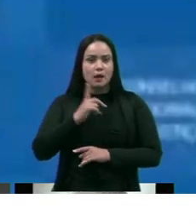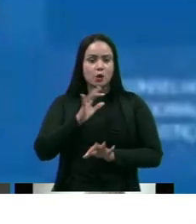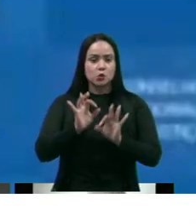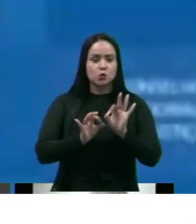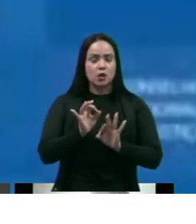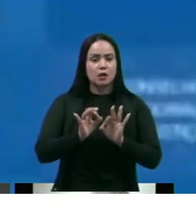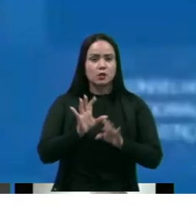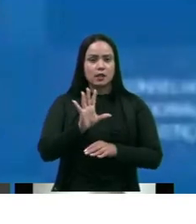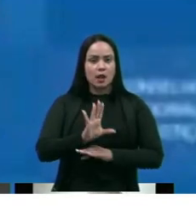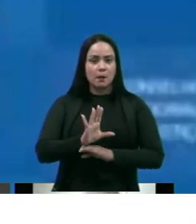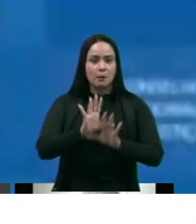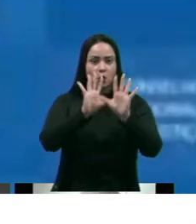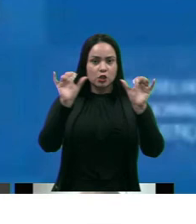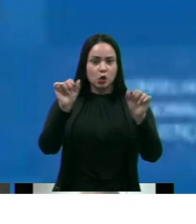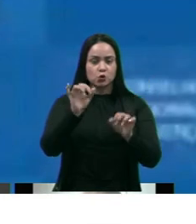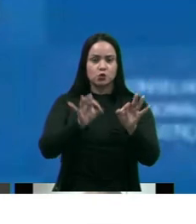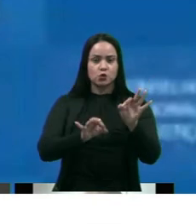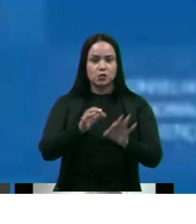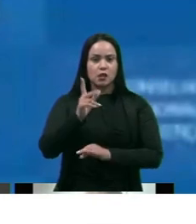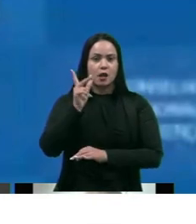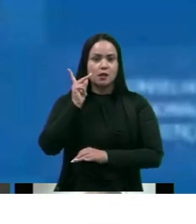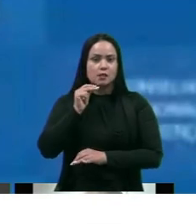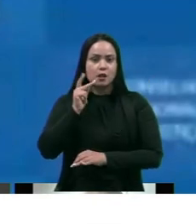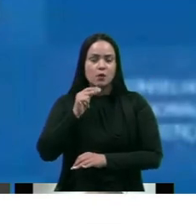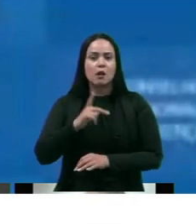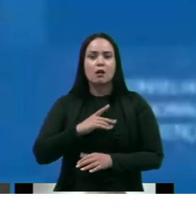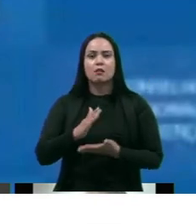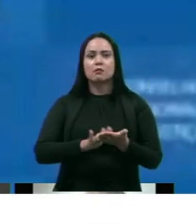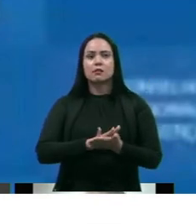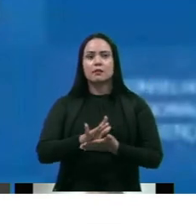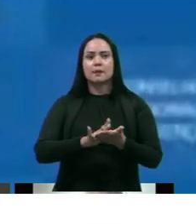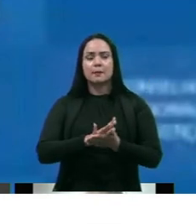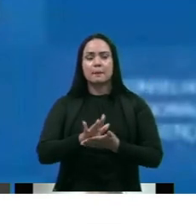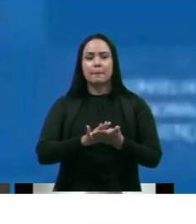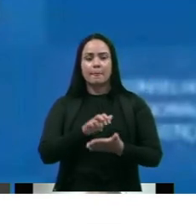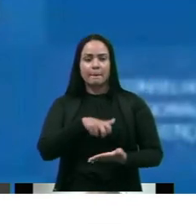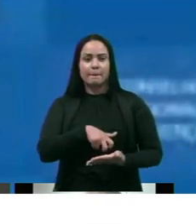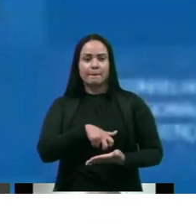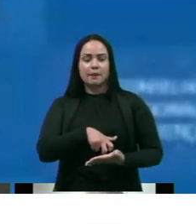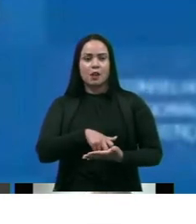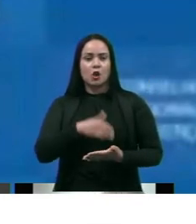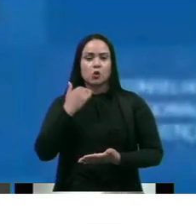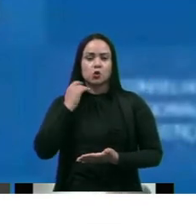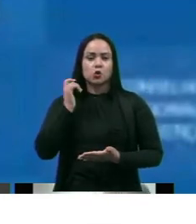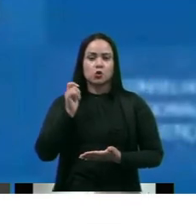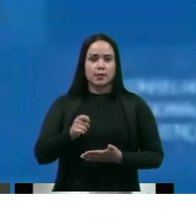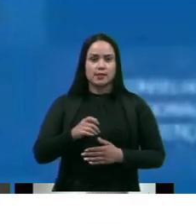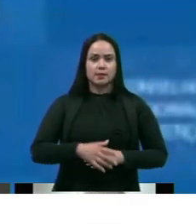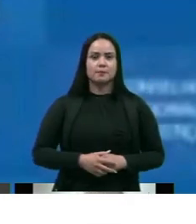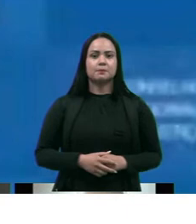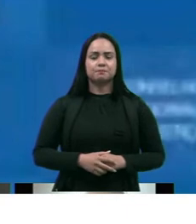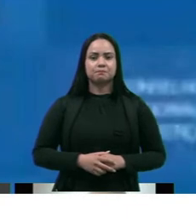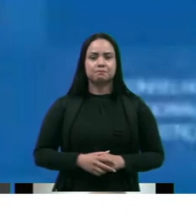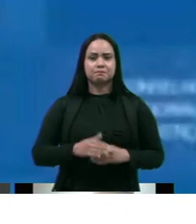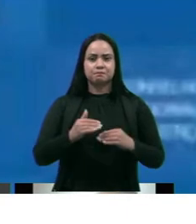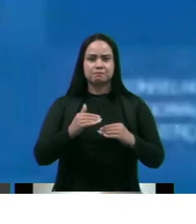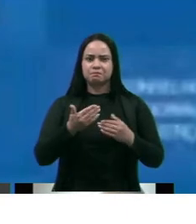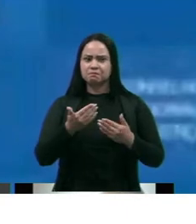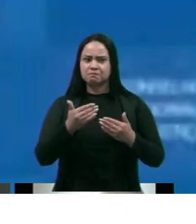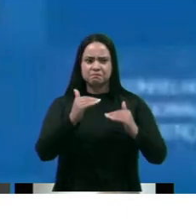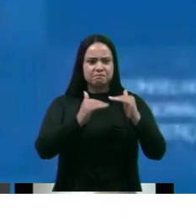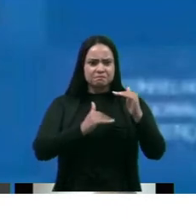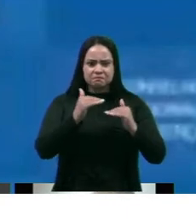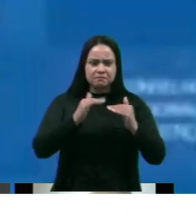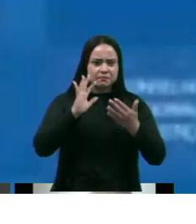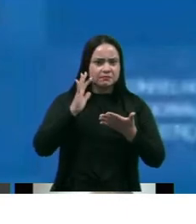julgado do Tribunal de Justiça do Estado do Ceará, tornando sem efeito a pena aplicada ao juiz Demétrio de Souza Pereira. Inconformado com a decisão, o